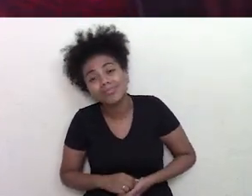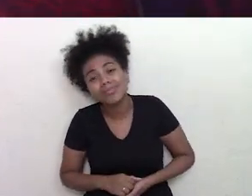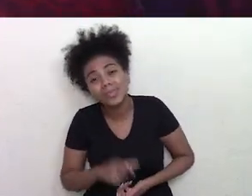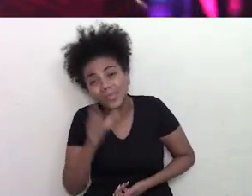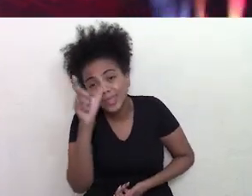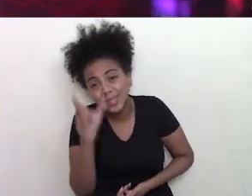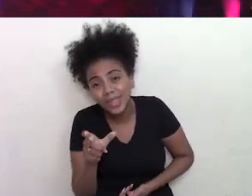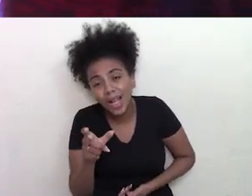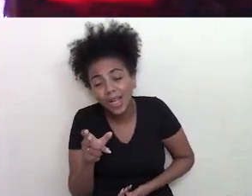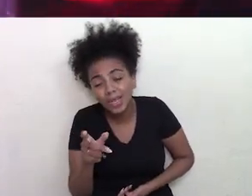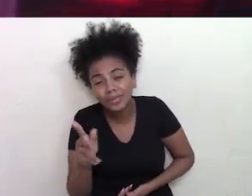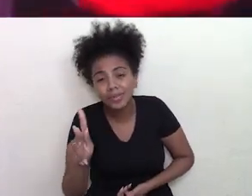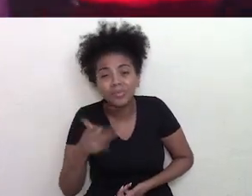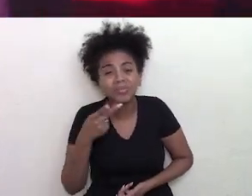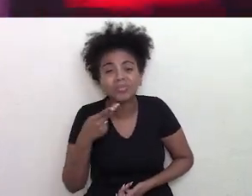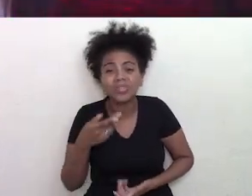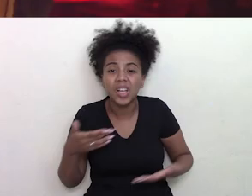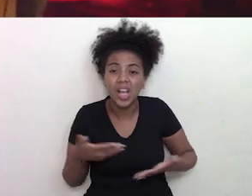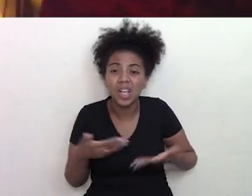mais conversa.